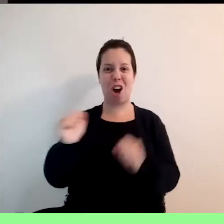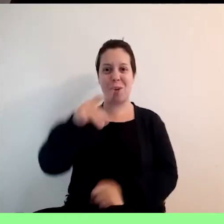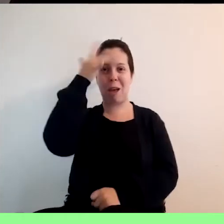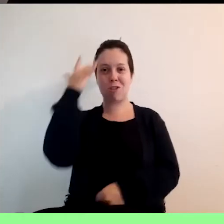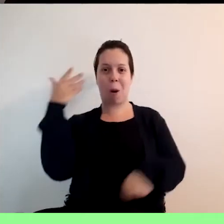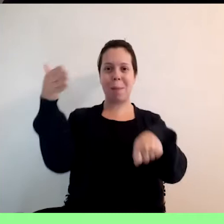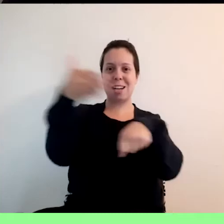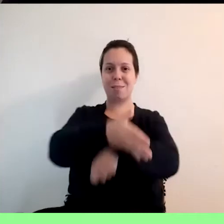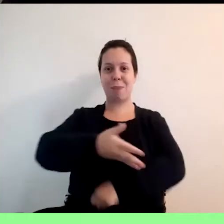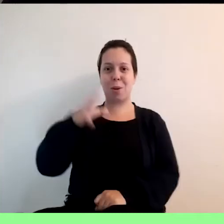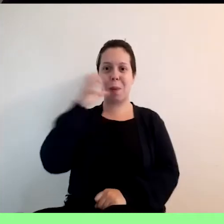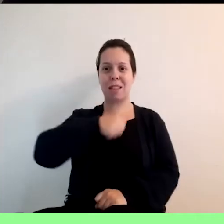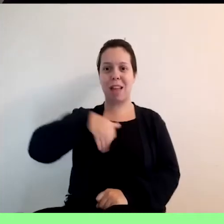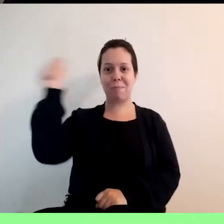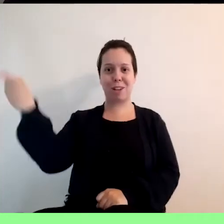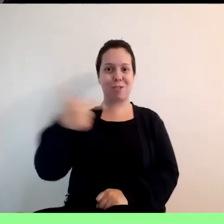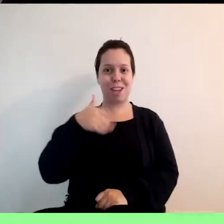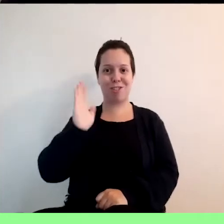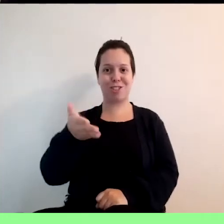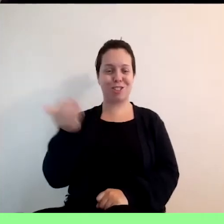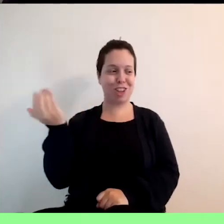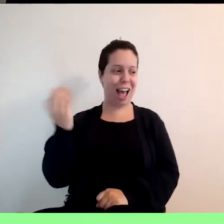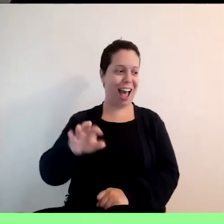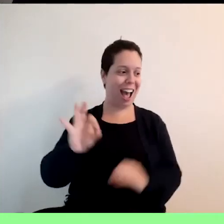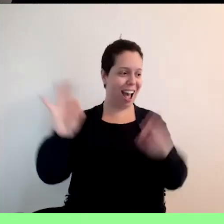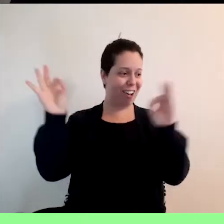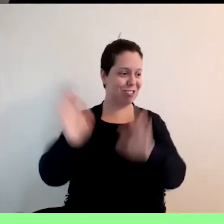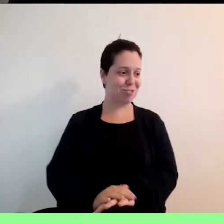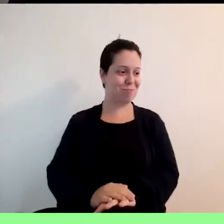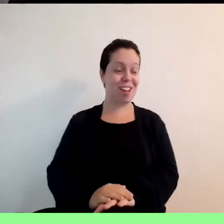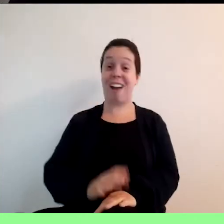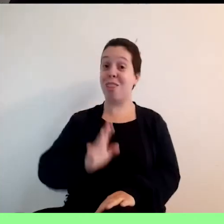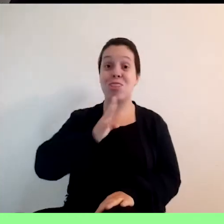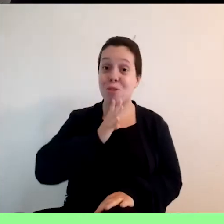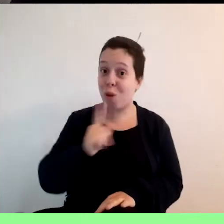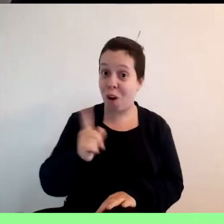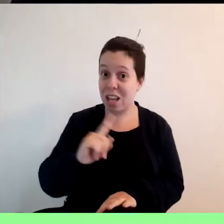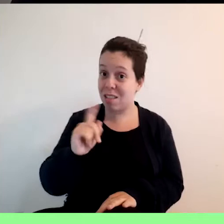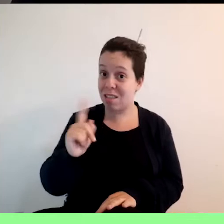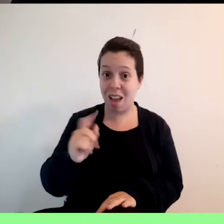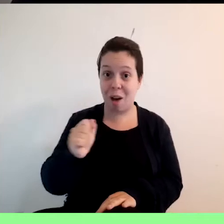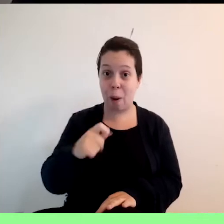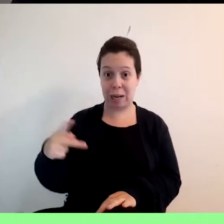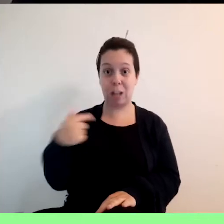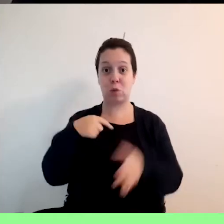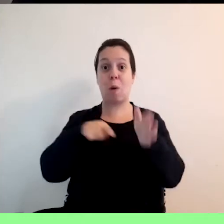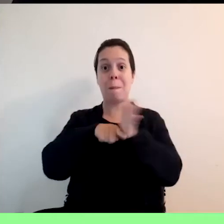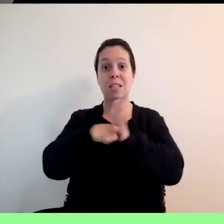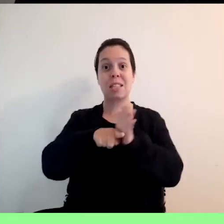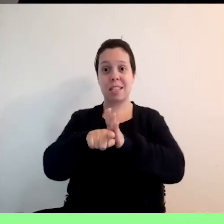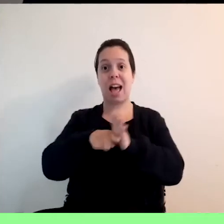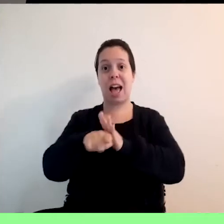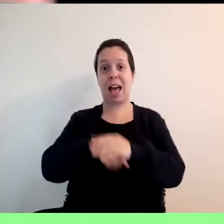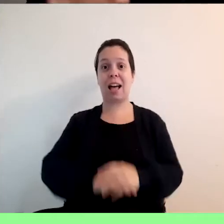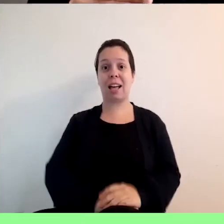aqui, já mandaram aqui também. É, eu não conhecia esse aplicativo, eu vou pesquisar sobre também. Então,